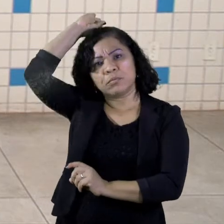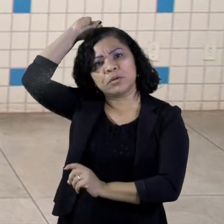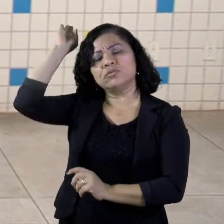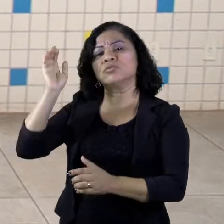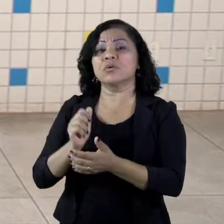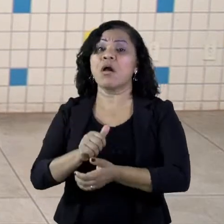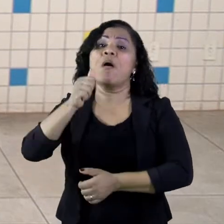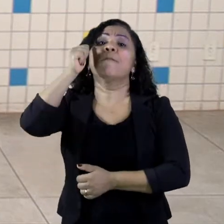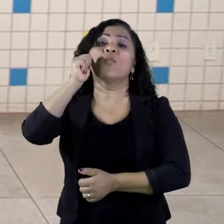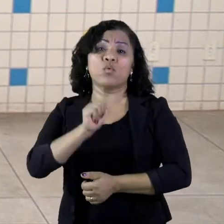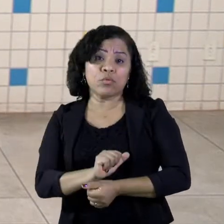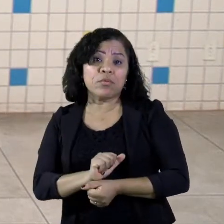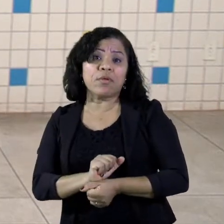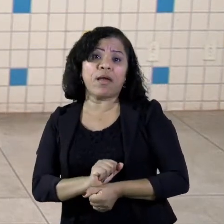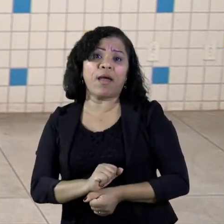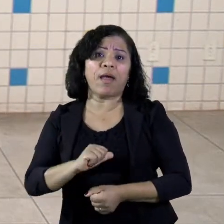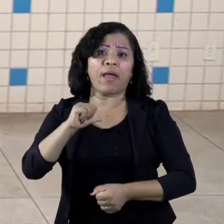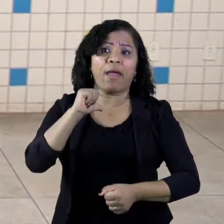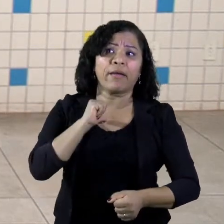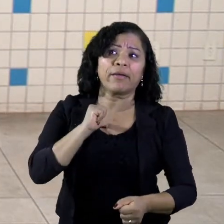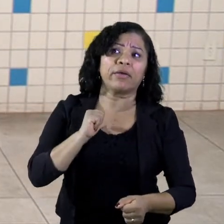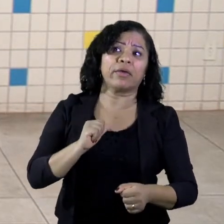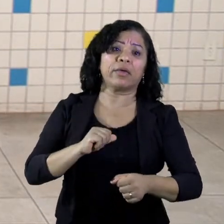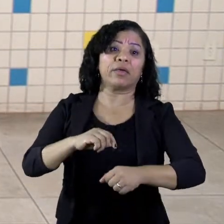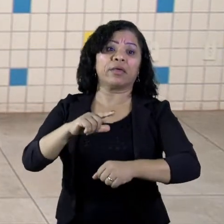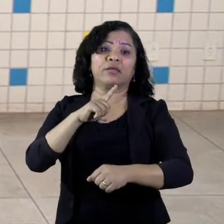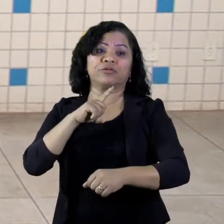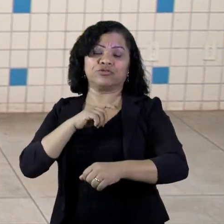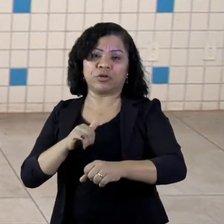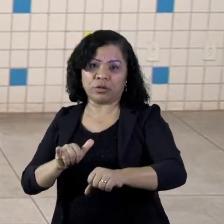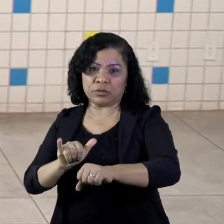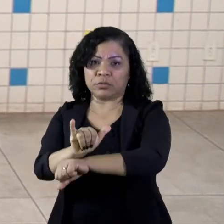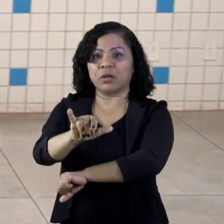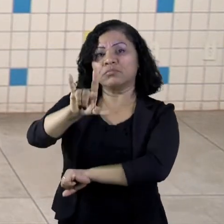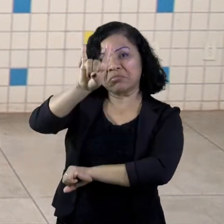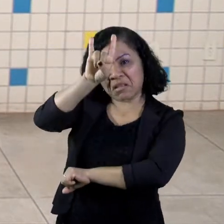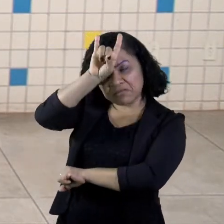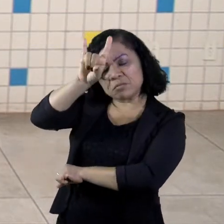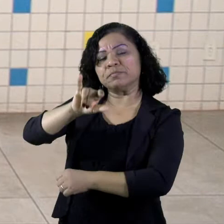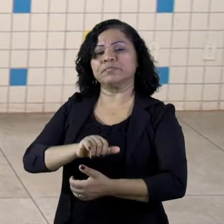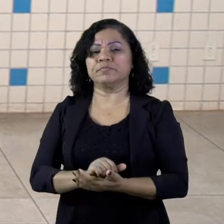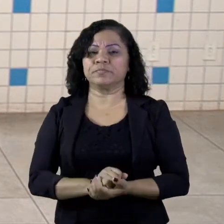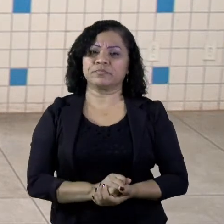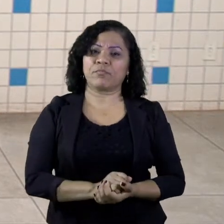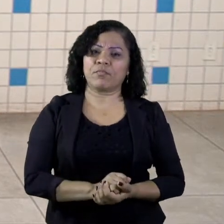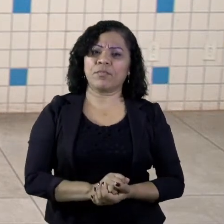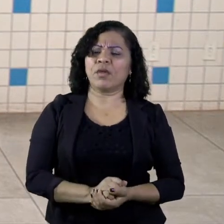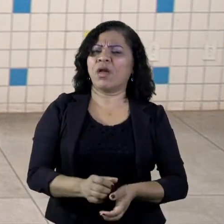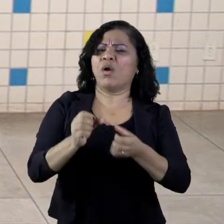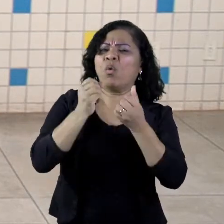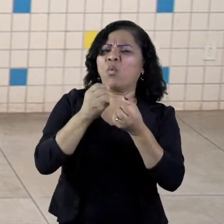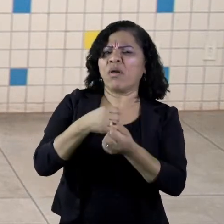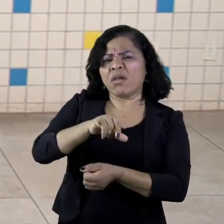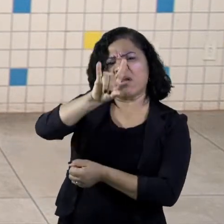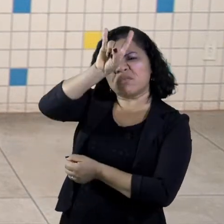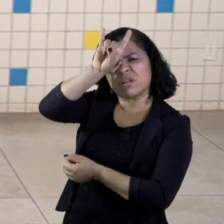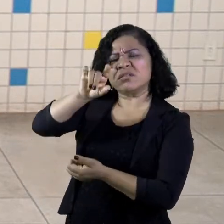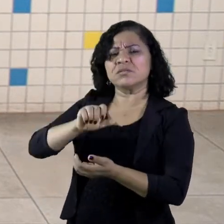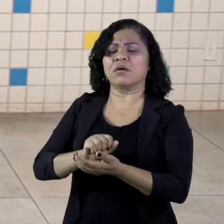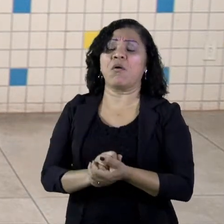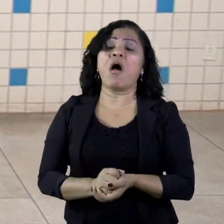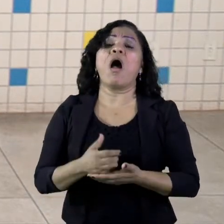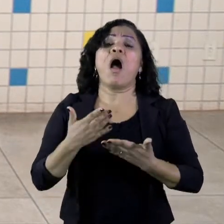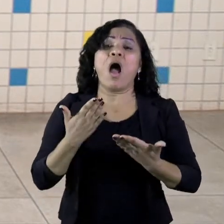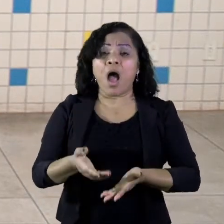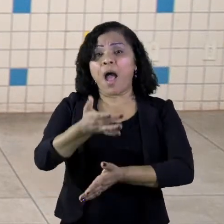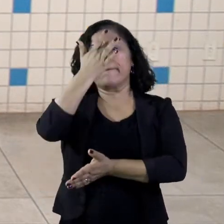que cometiam adultério ou pessoas que cometiam a traição. O que era essa traição? Muitas vezes a pessoa tinha